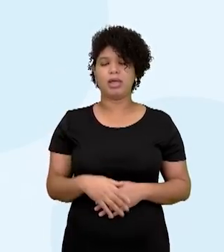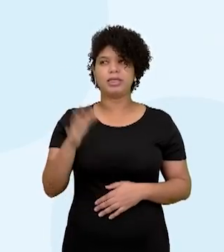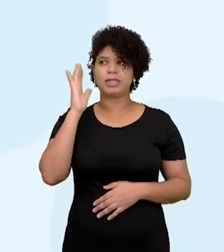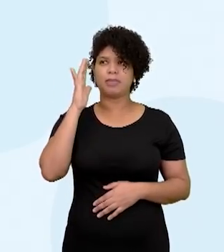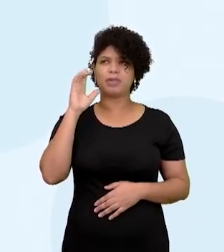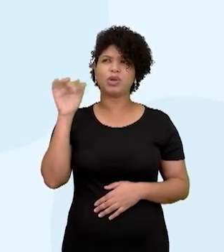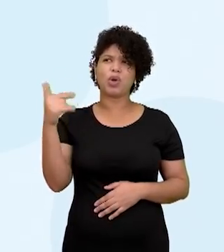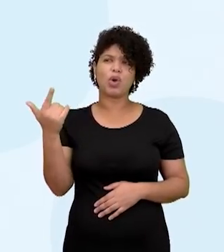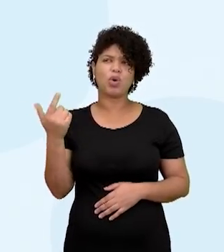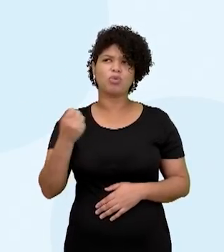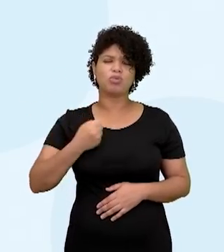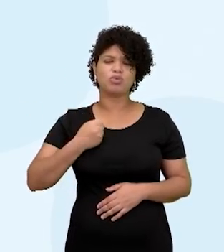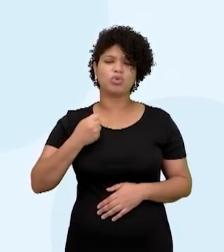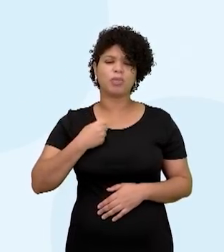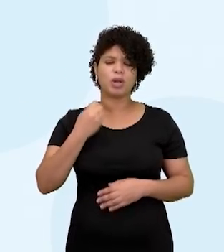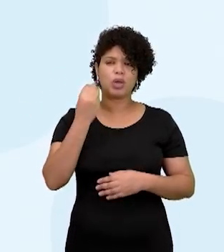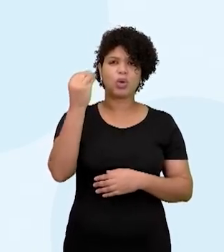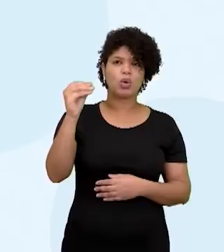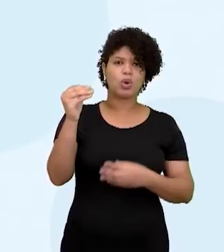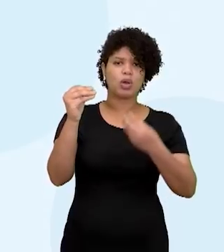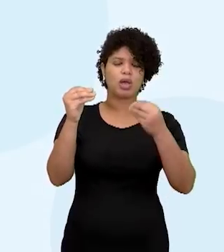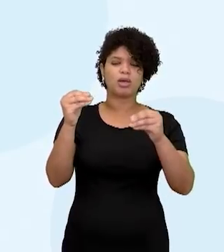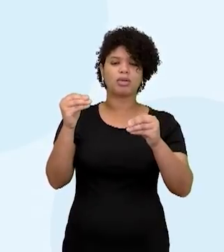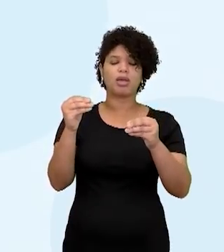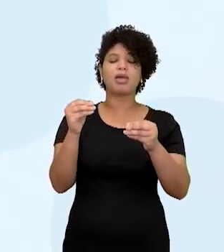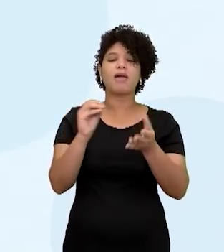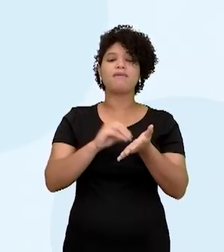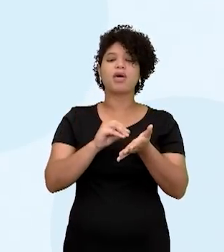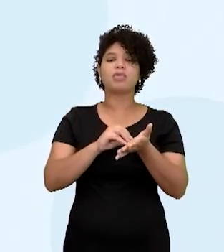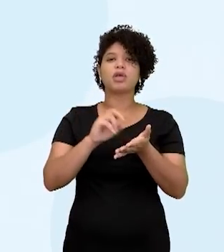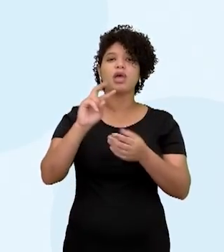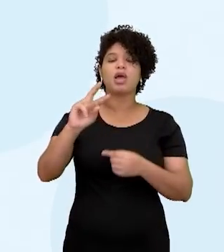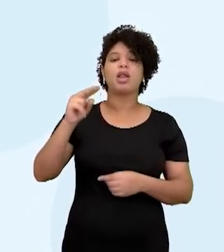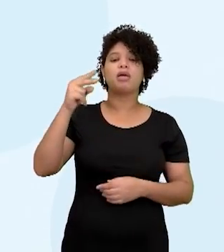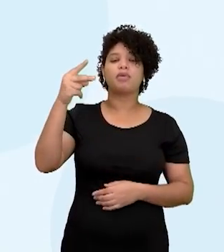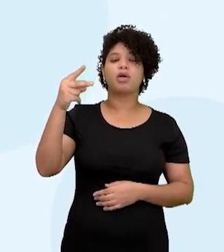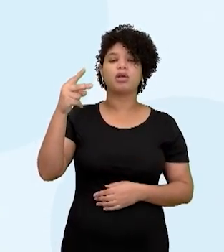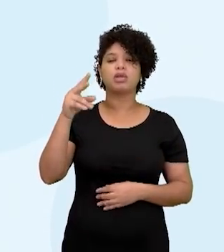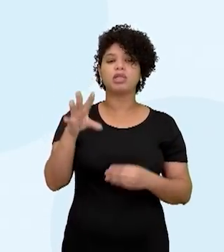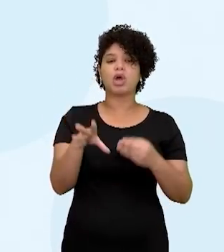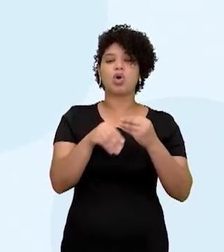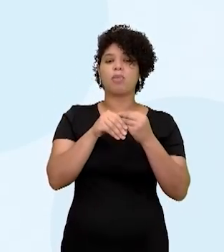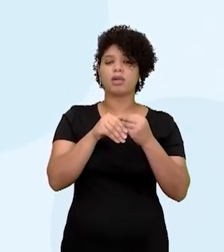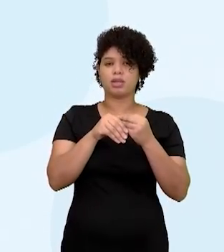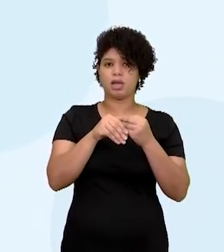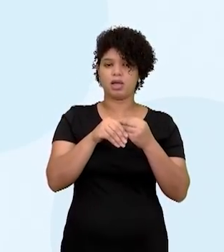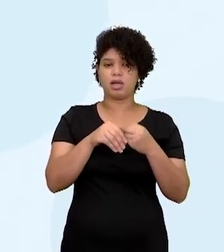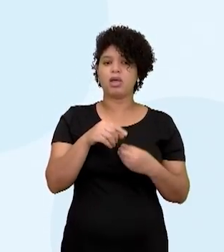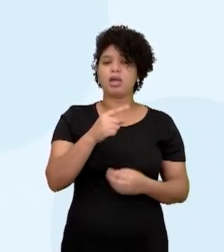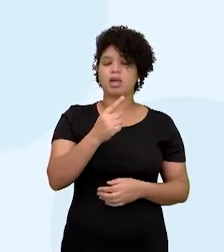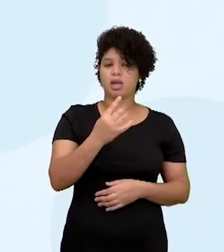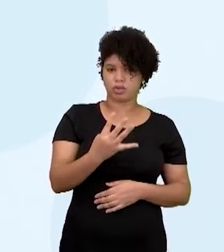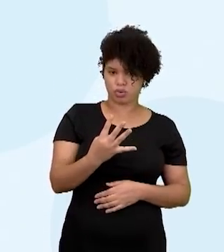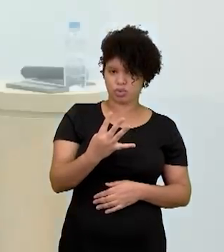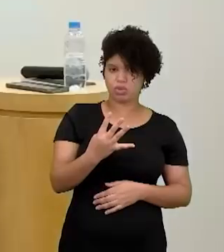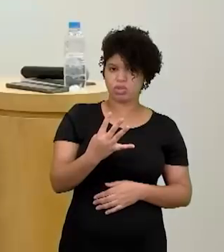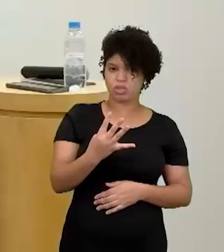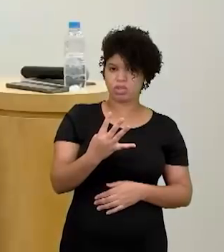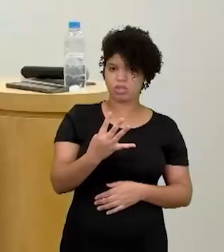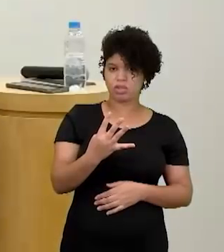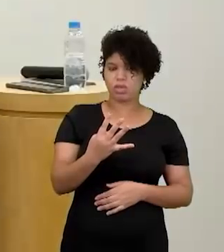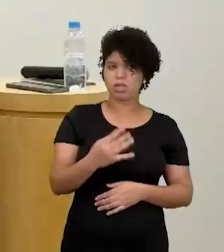tenho que pensar quem é o número que está aqui faltando para elevar ao quadrado e poder completar. Tá, 14.